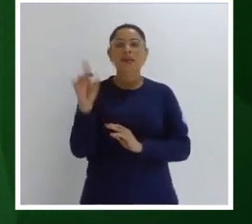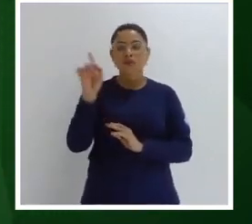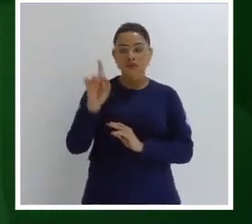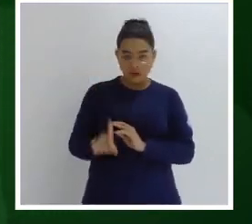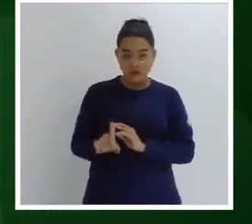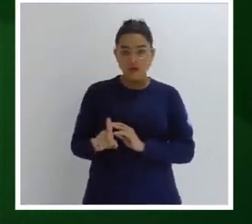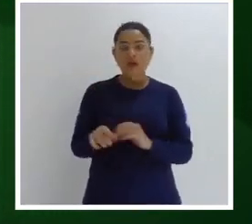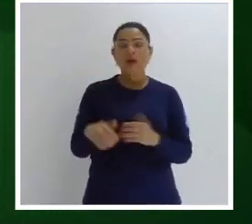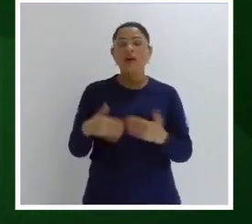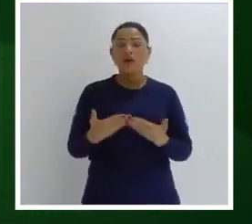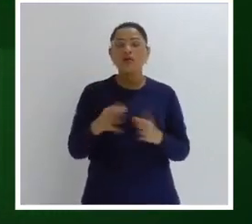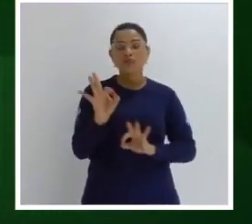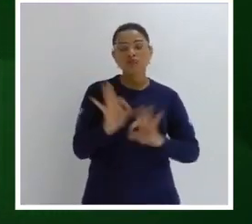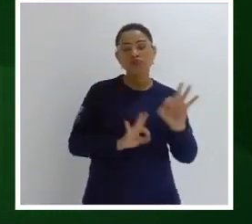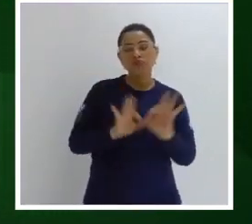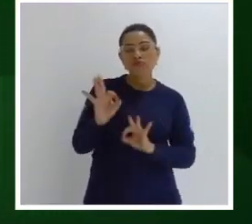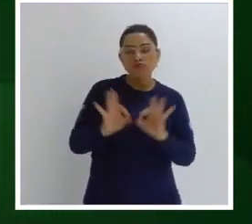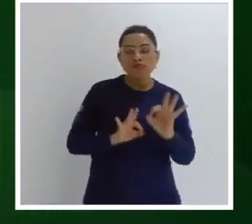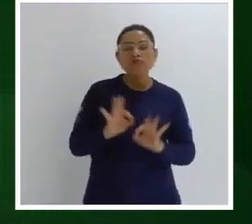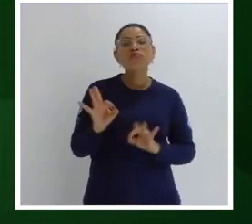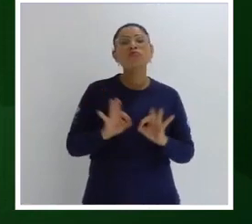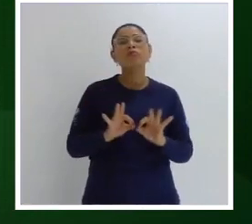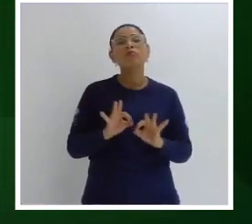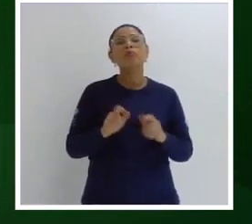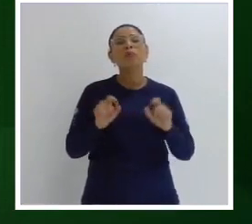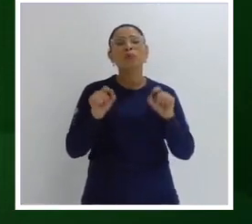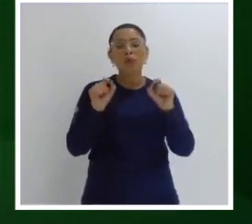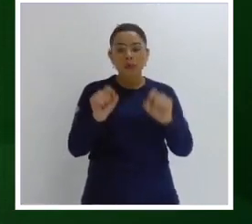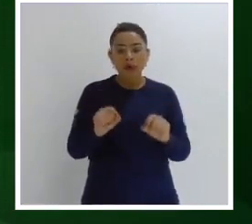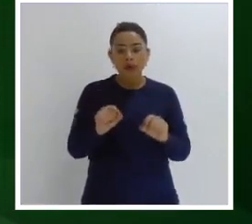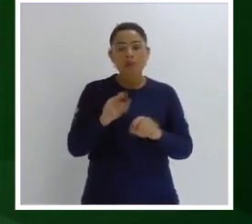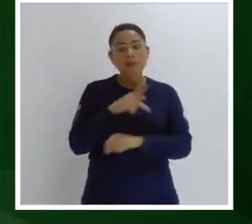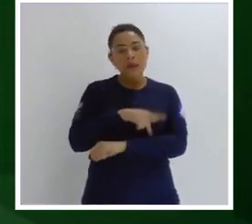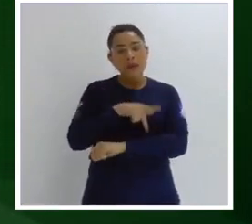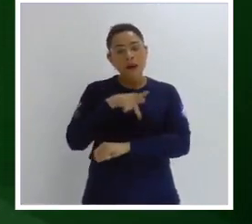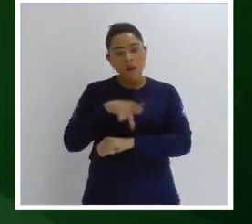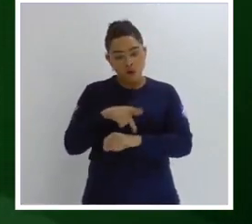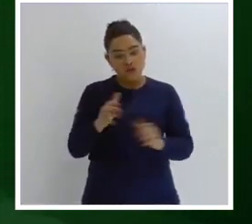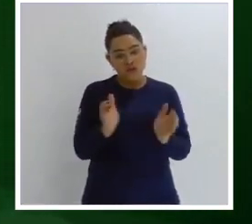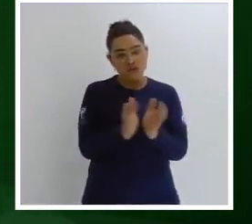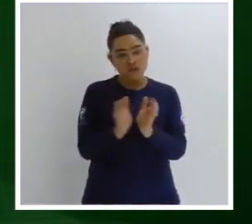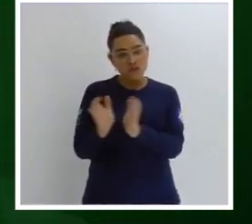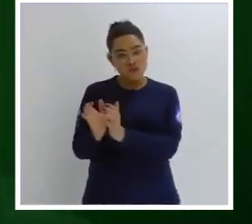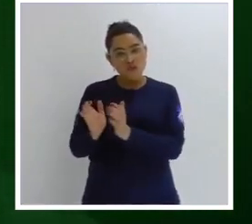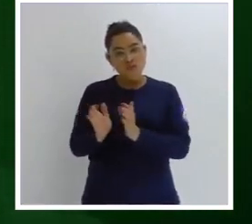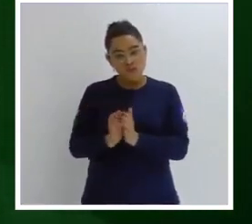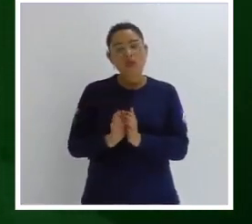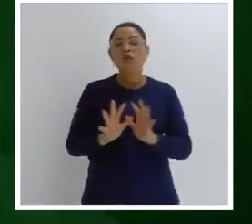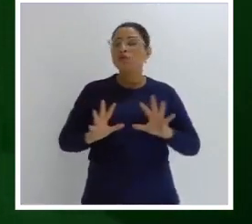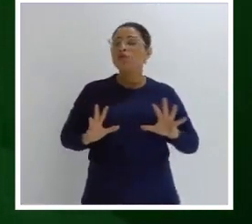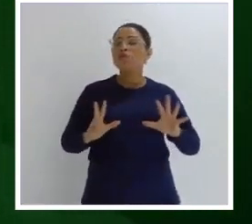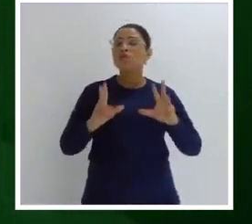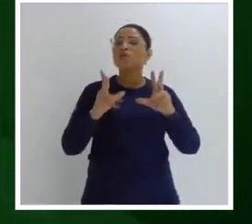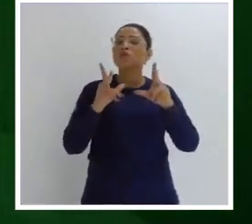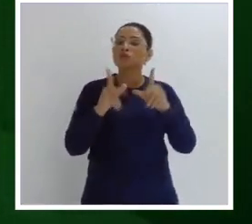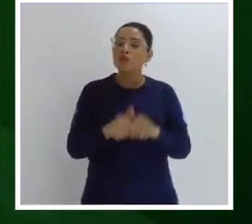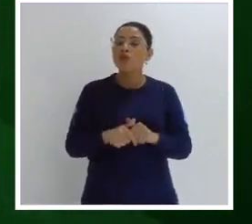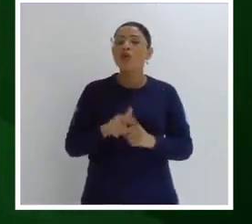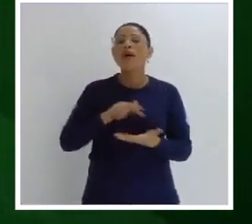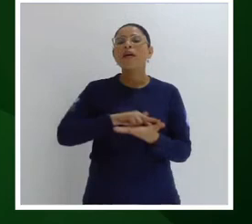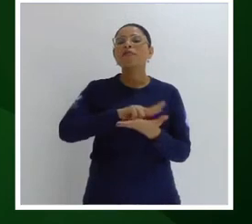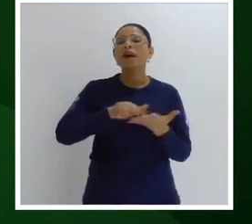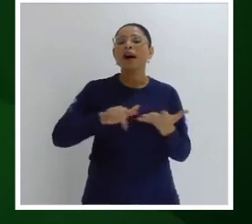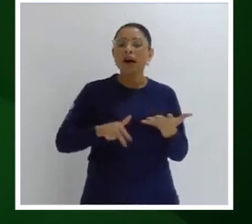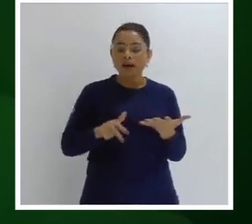o colegiado pedagógico Então esse colegiado todinho a gente tinha várias pessoas